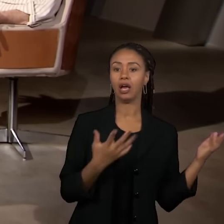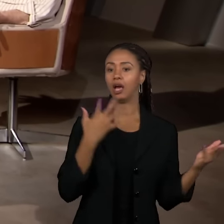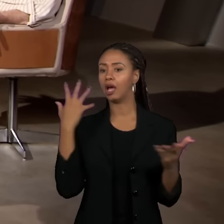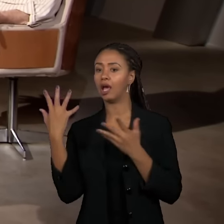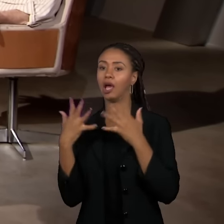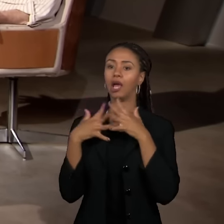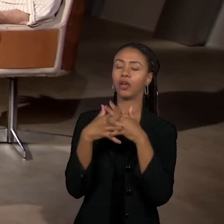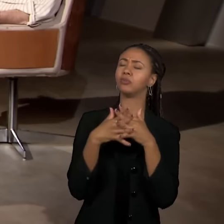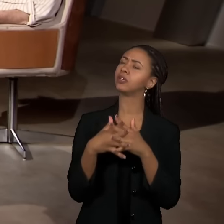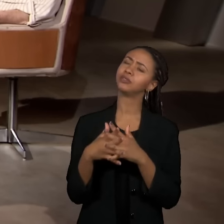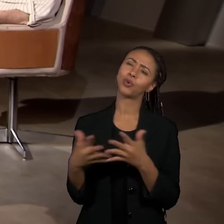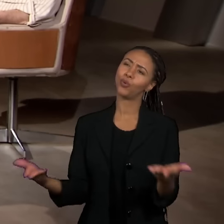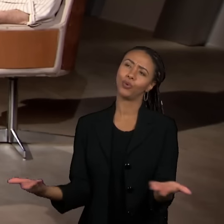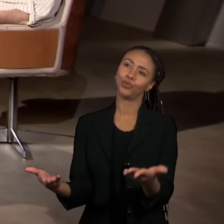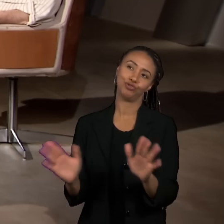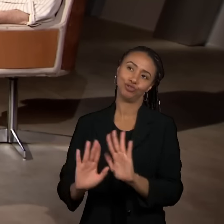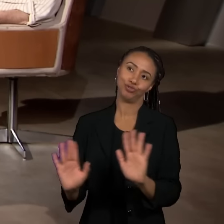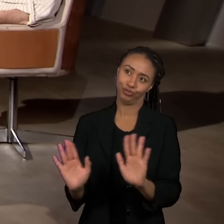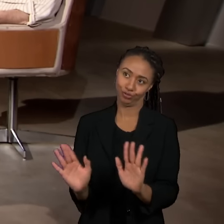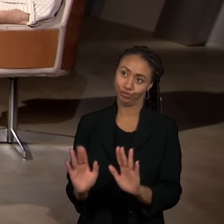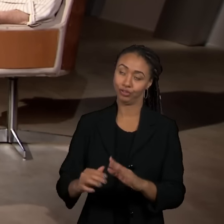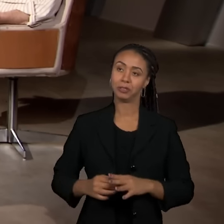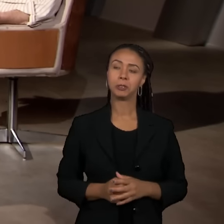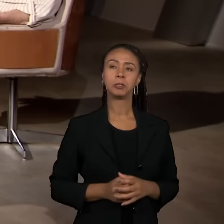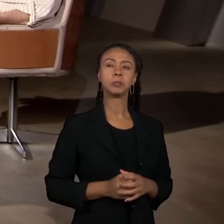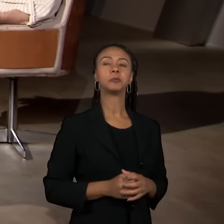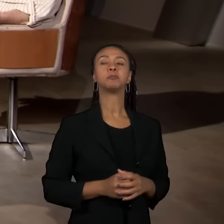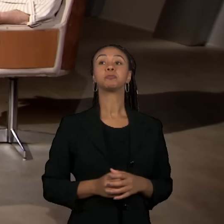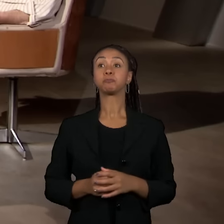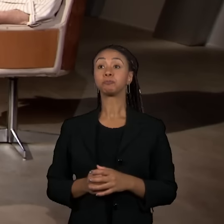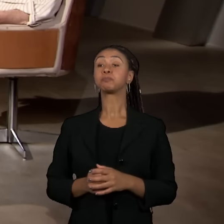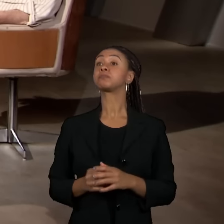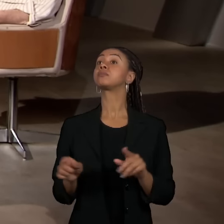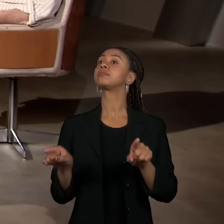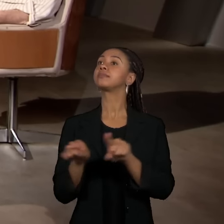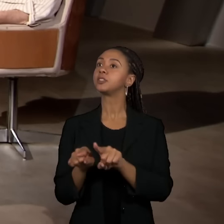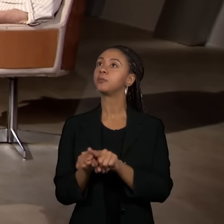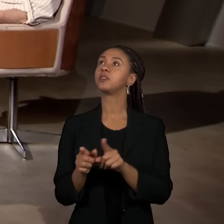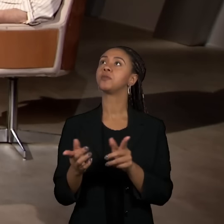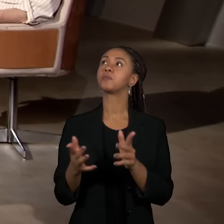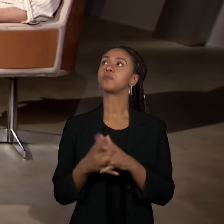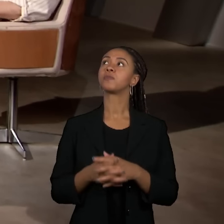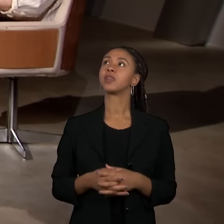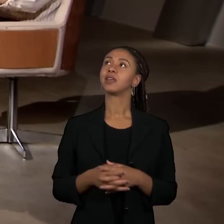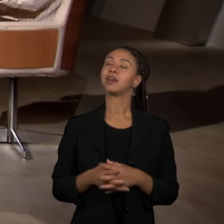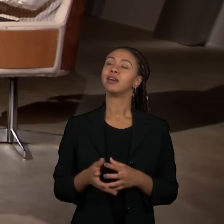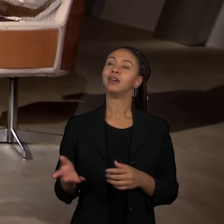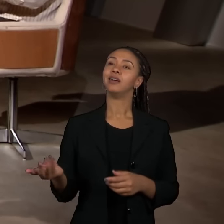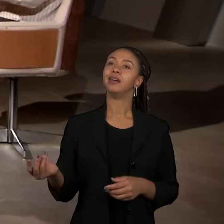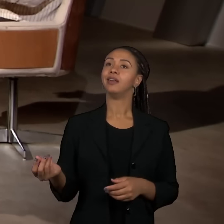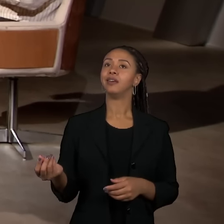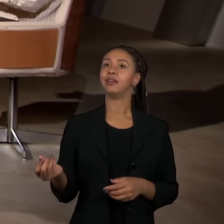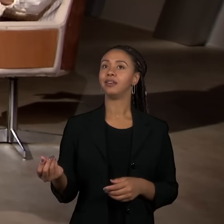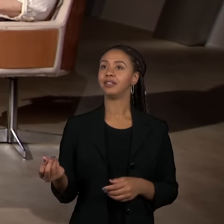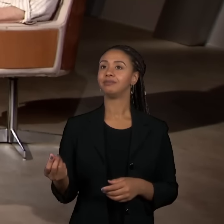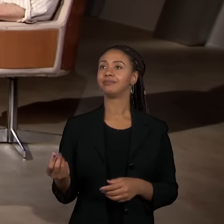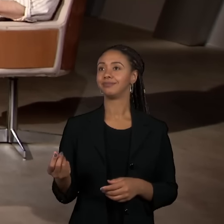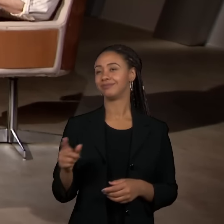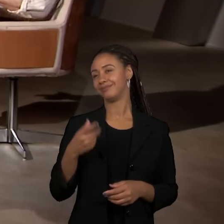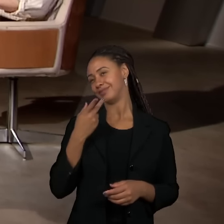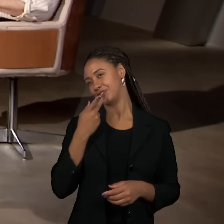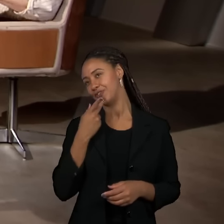antes né e E você tem aí a questão dessas né desses usos que a gente tá